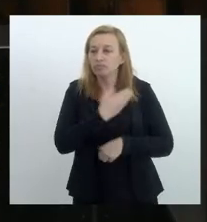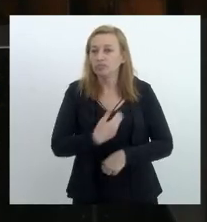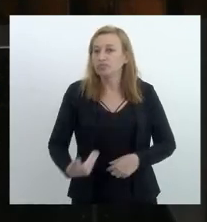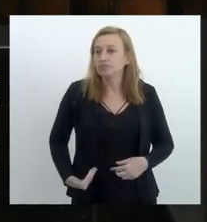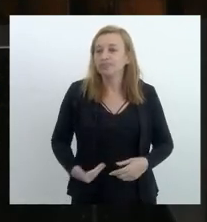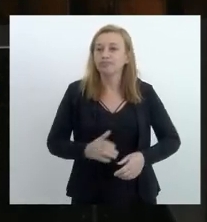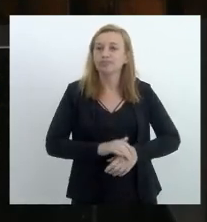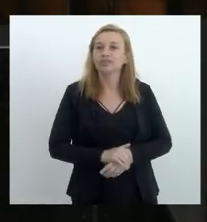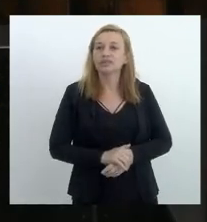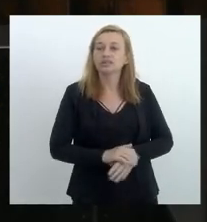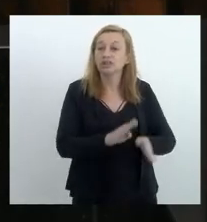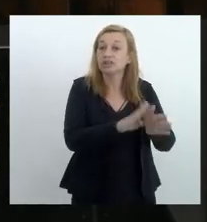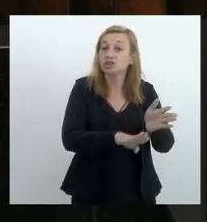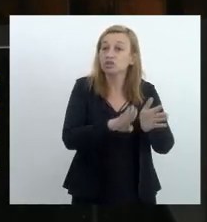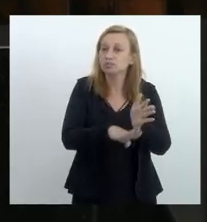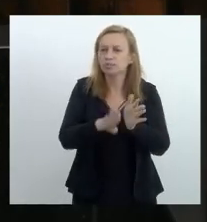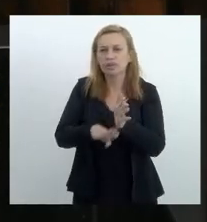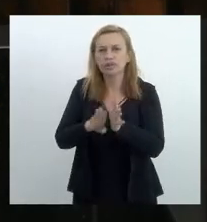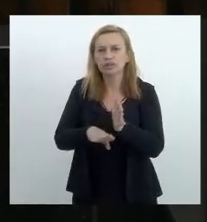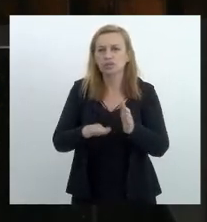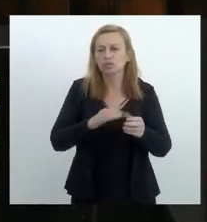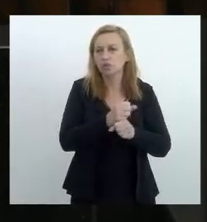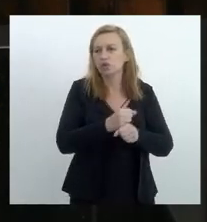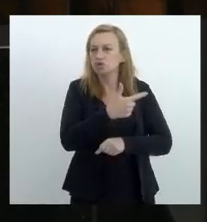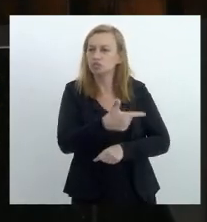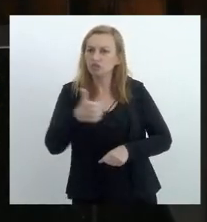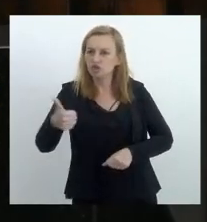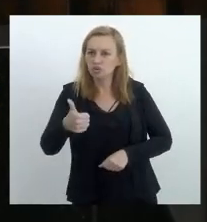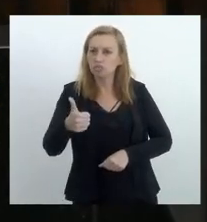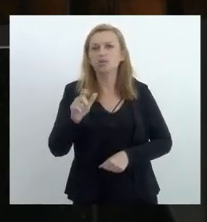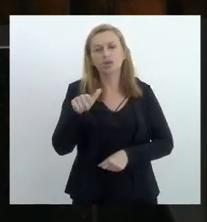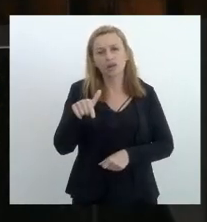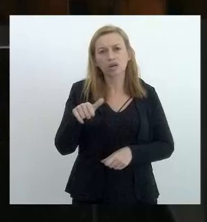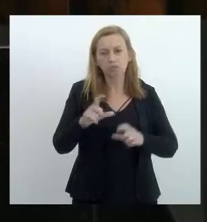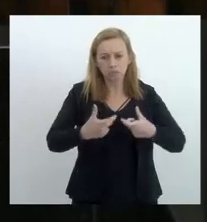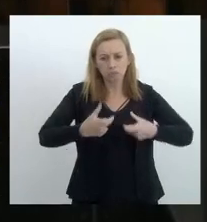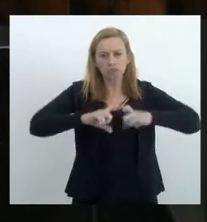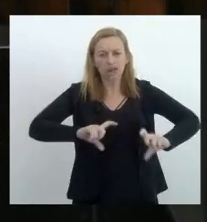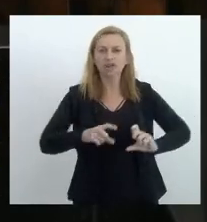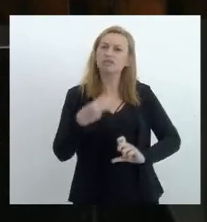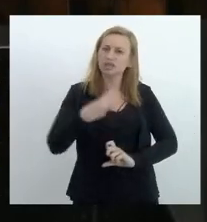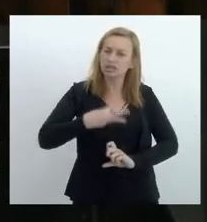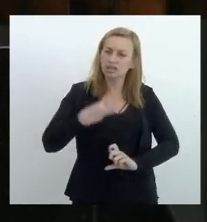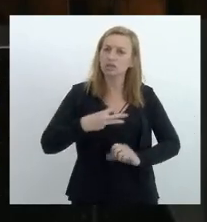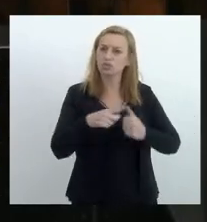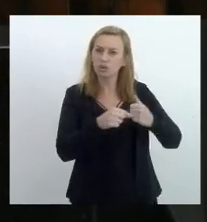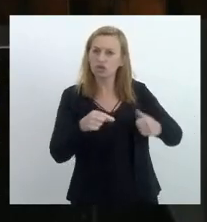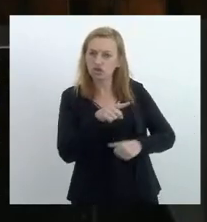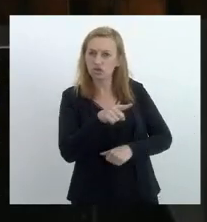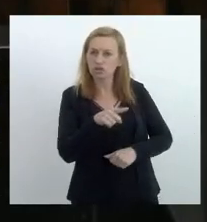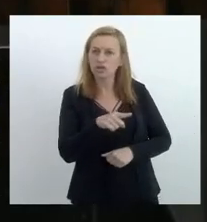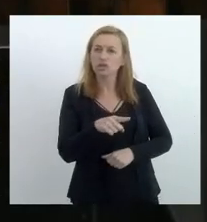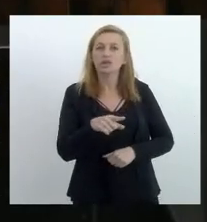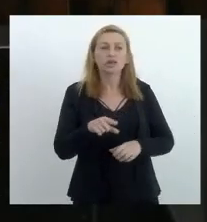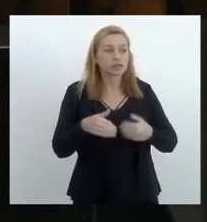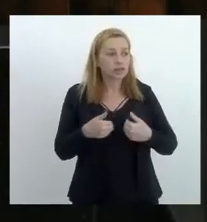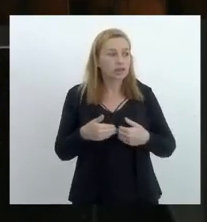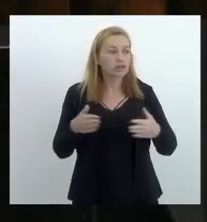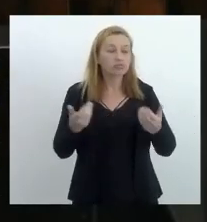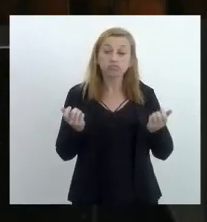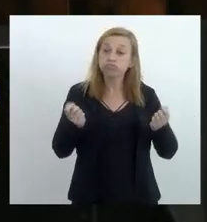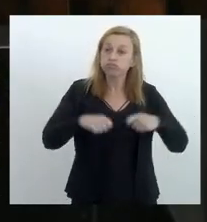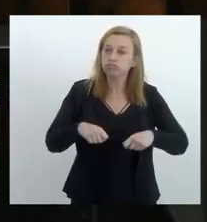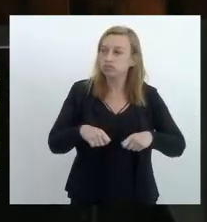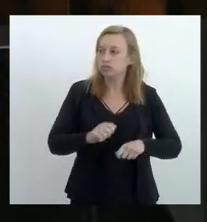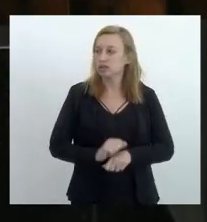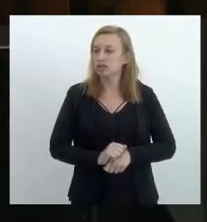conta as despesas empenhadas no ano de 2021. Tanto que há um parágrafo, que é o parágrafo terceiro daquele artigo, que abre essa possibilidade.